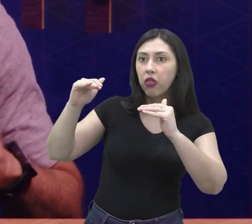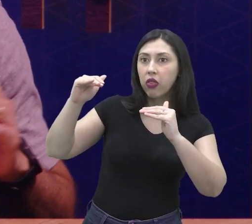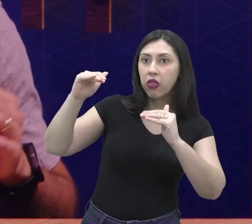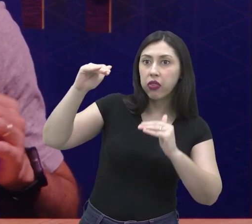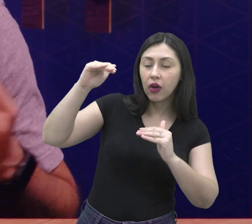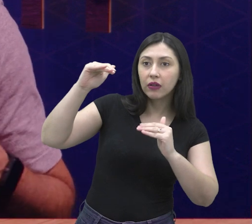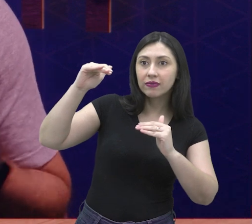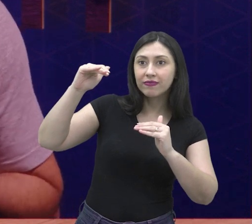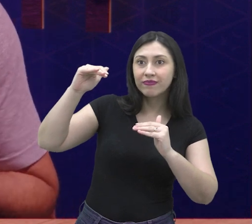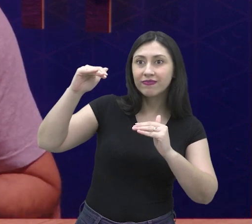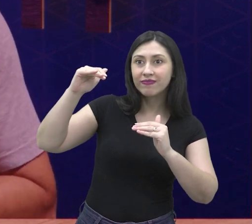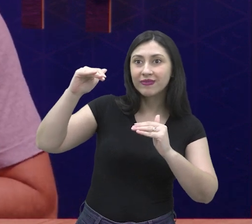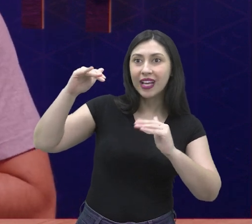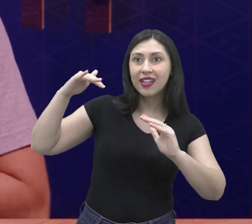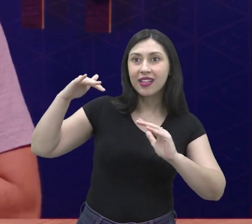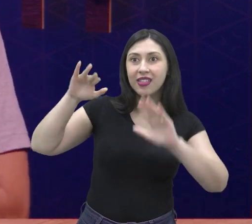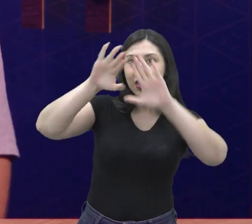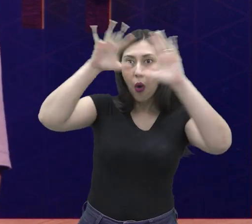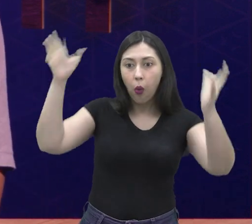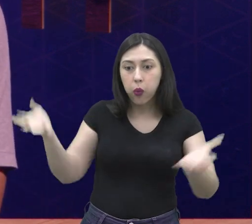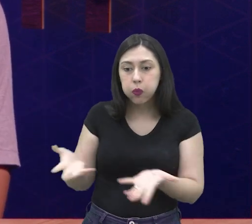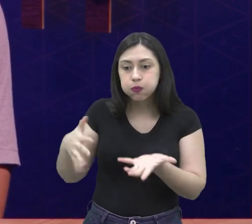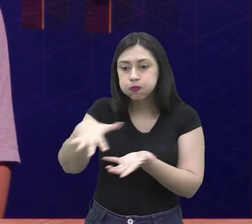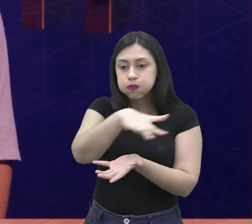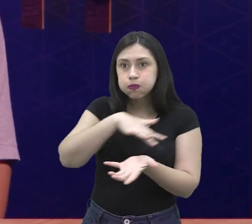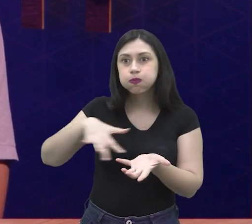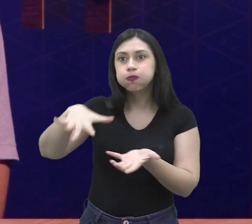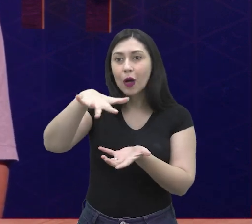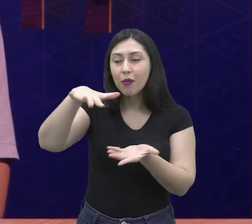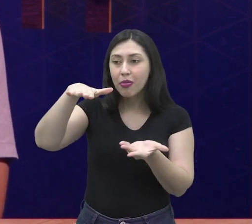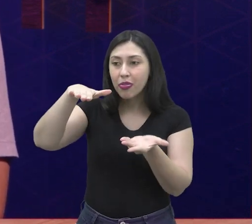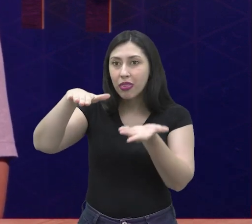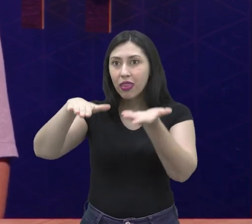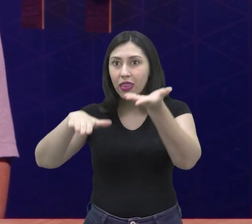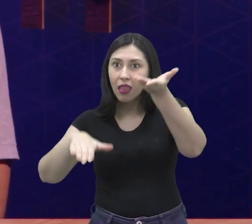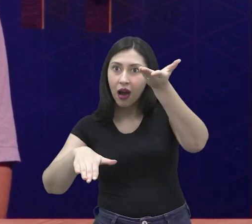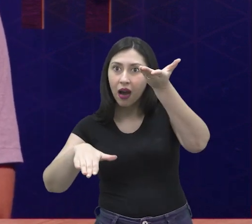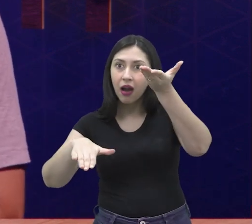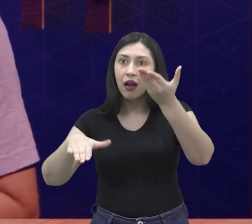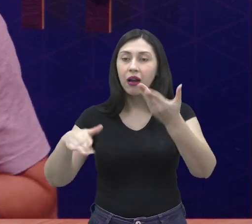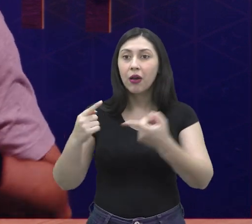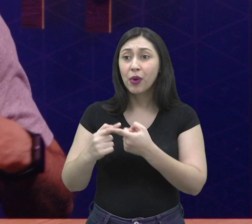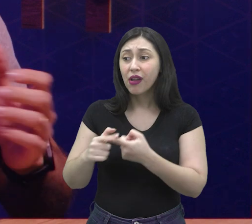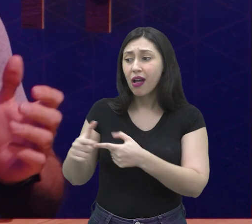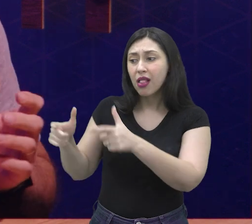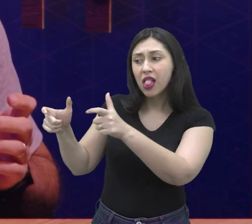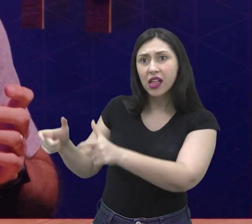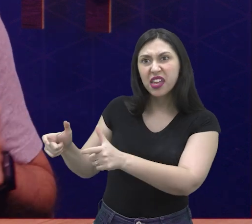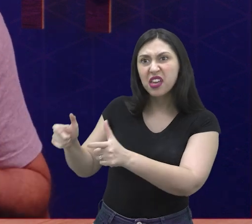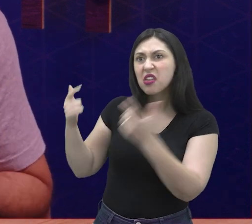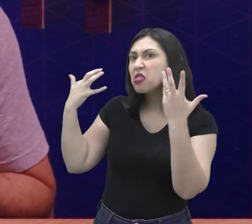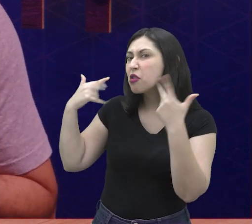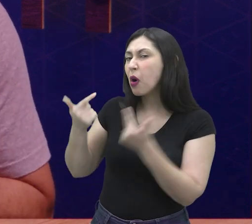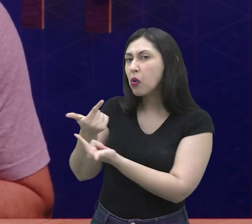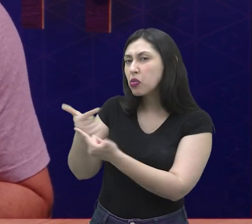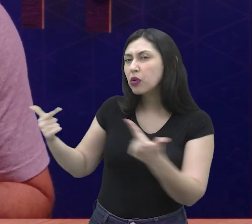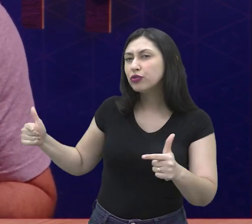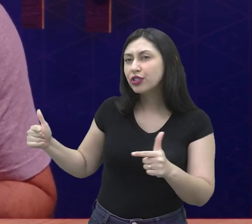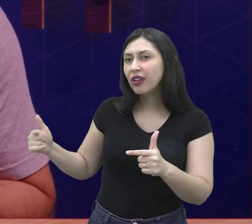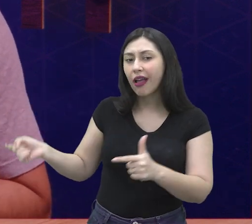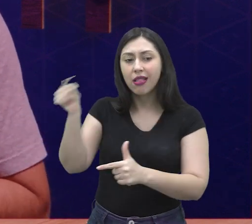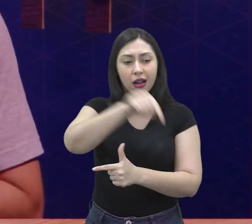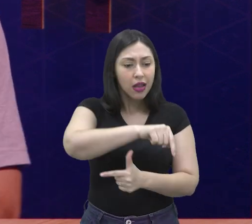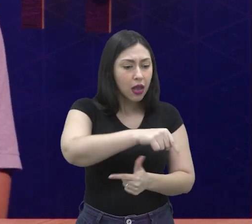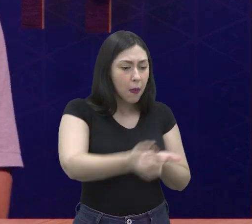alguns ecossistemas, porque não tinha determinado animal numa outra região, mas quando acontece uma queimada em algum lugar,